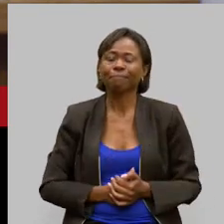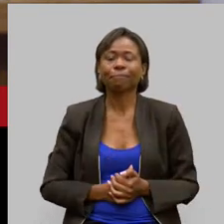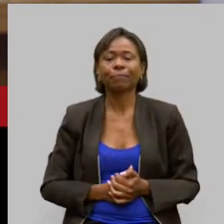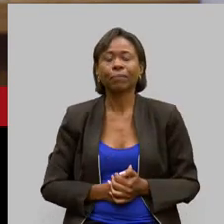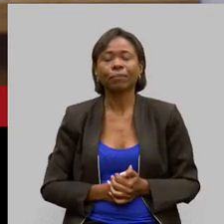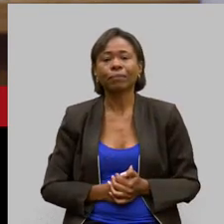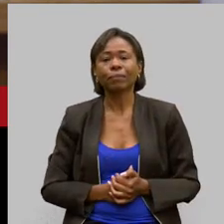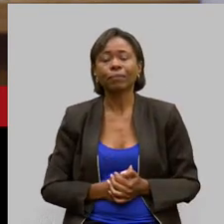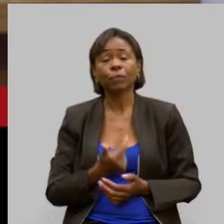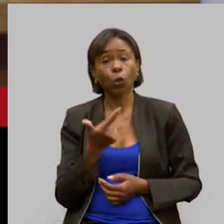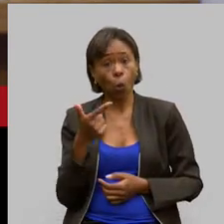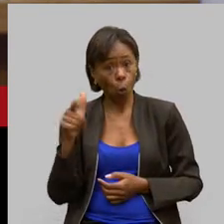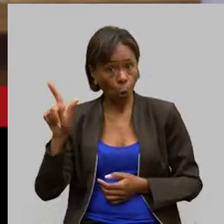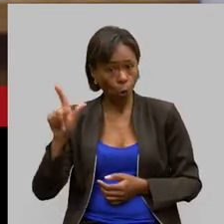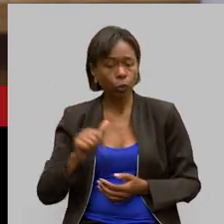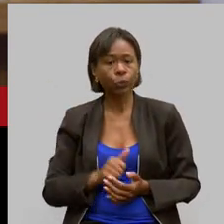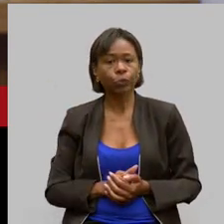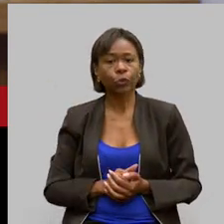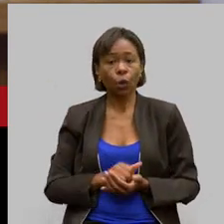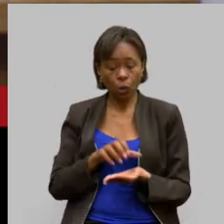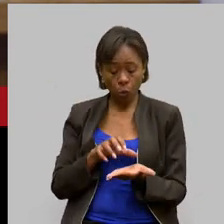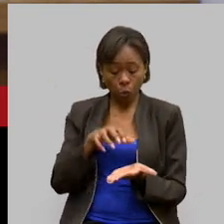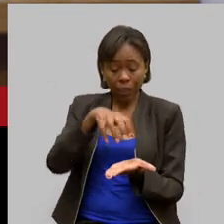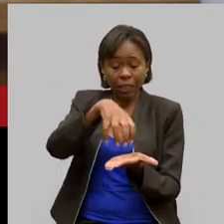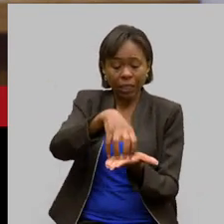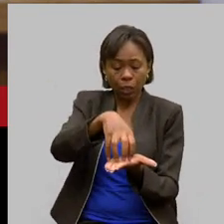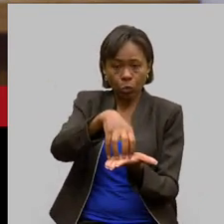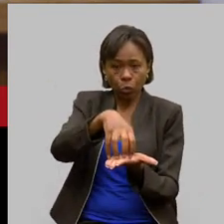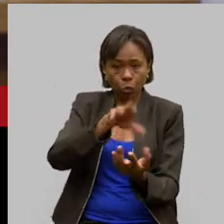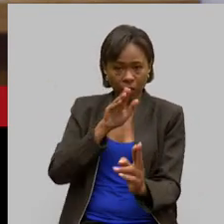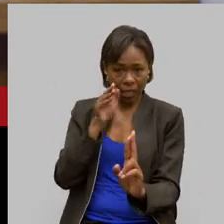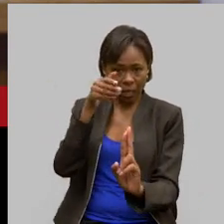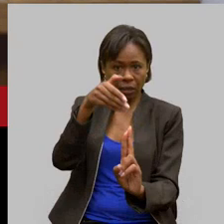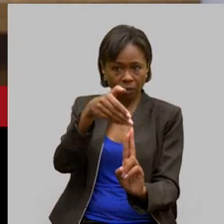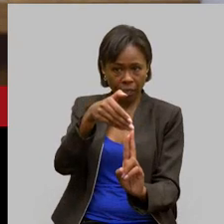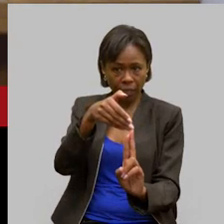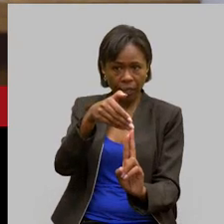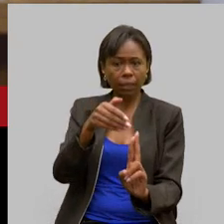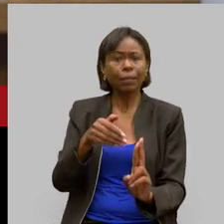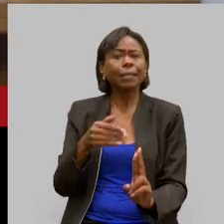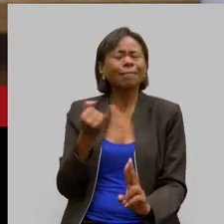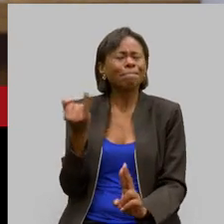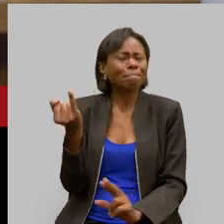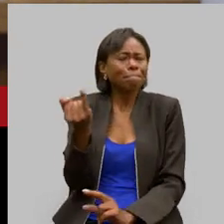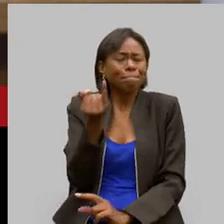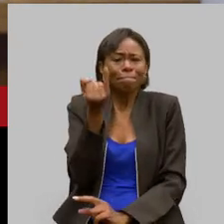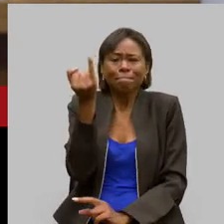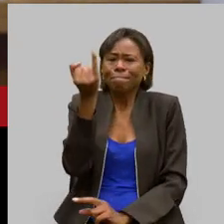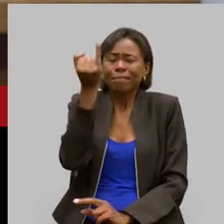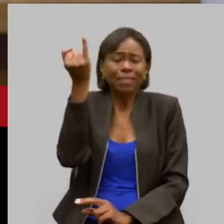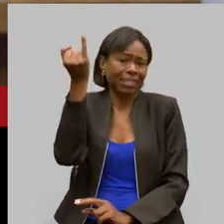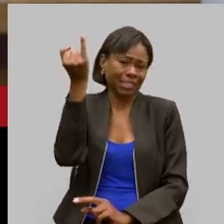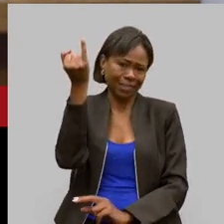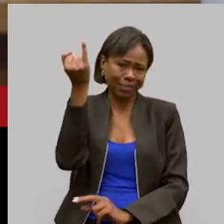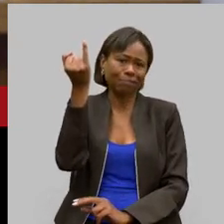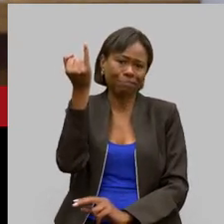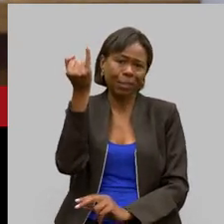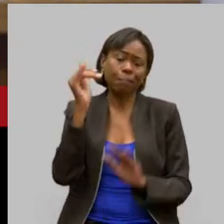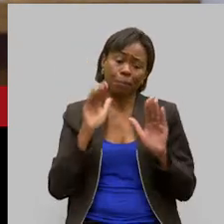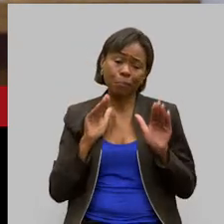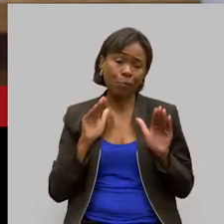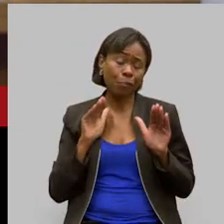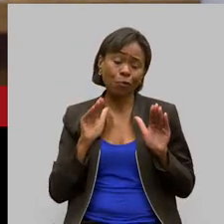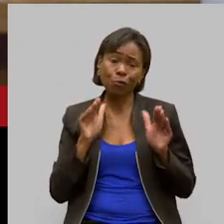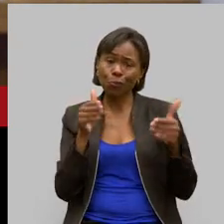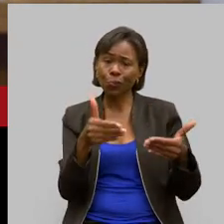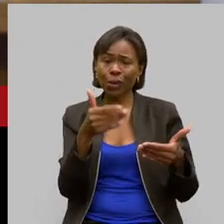eh a questão do centro de referência centro de referência importantíssimo para para as pessoas com deficiência e